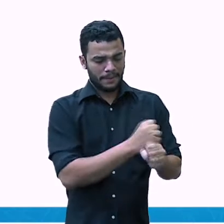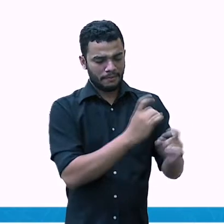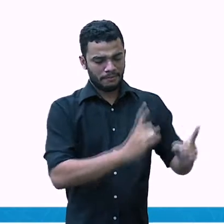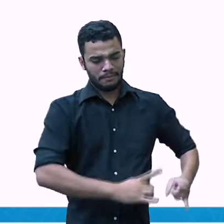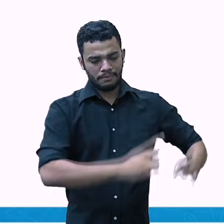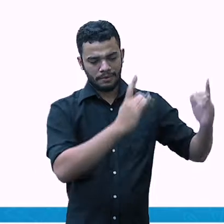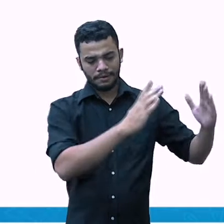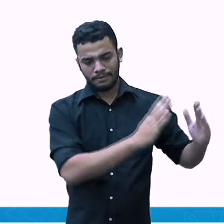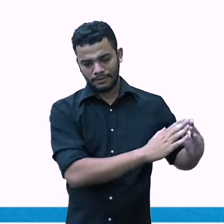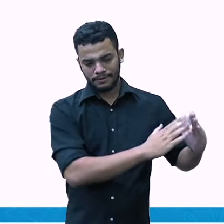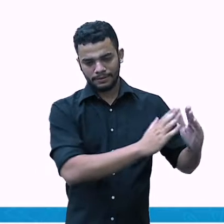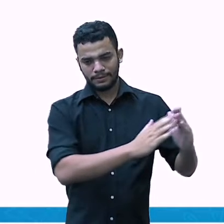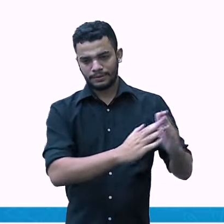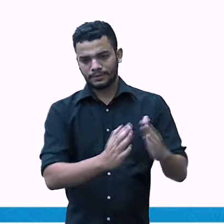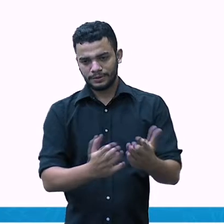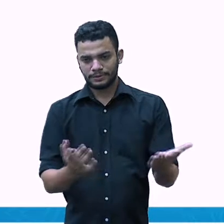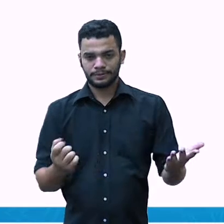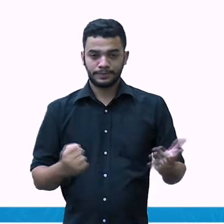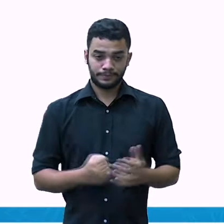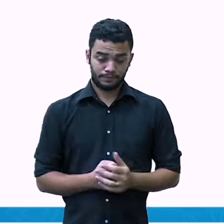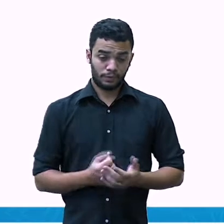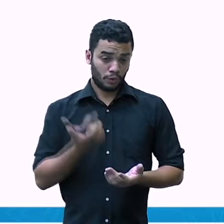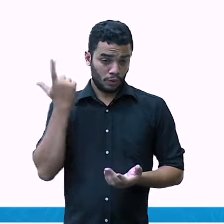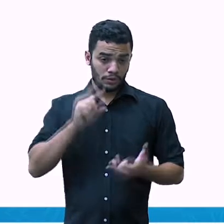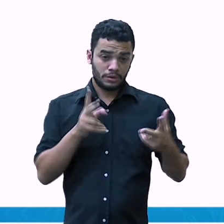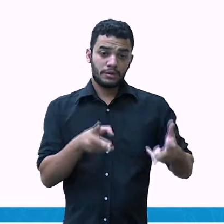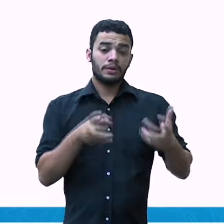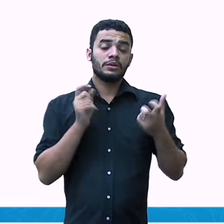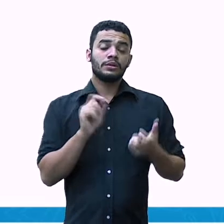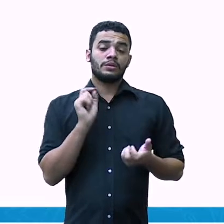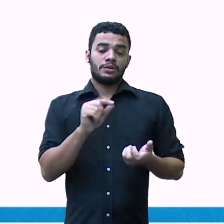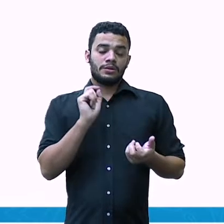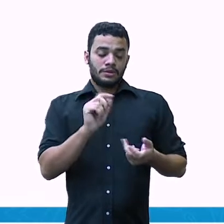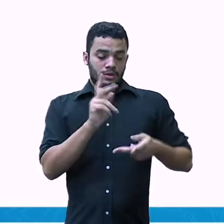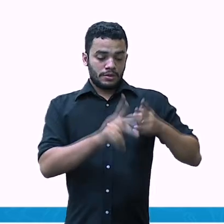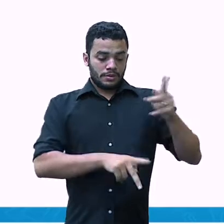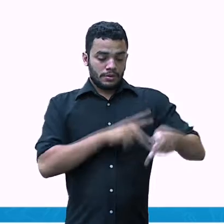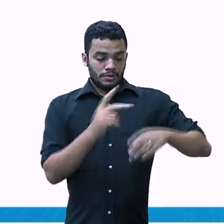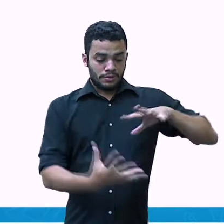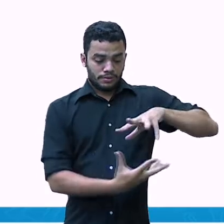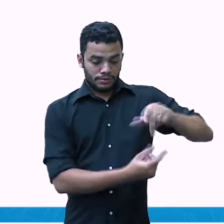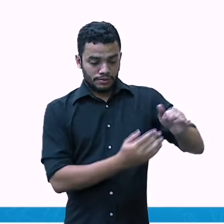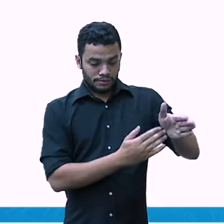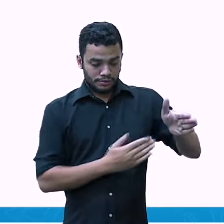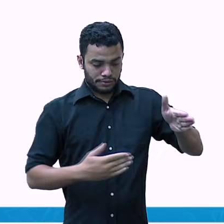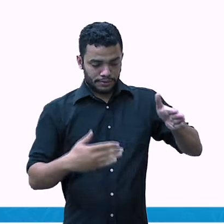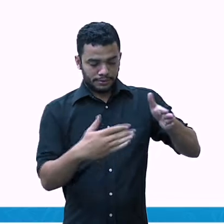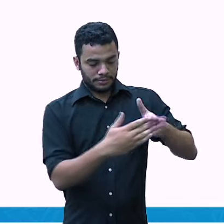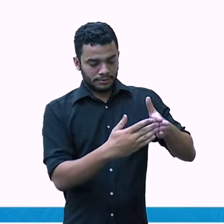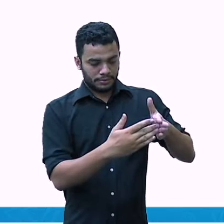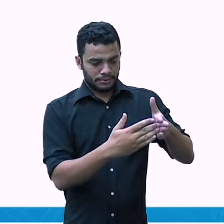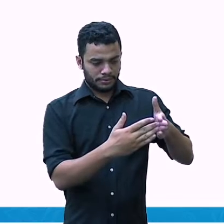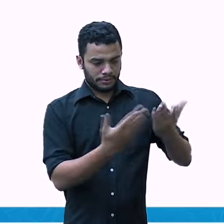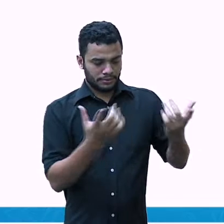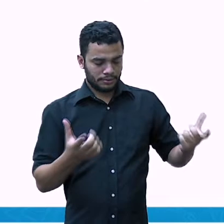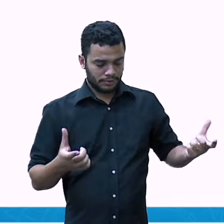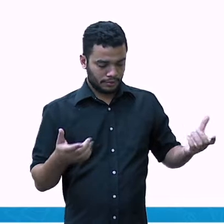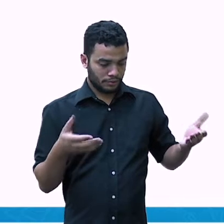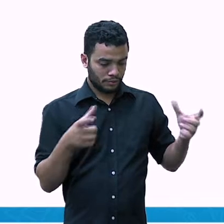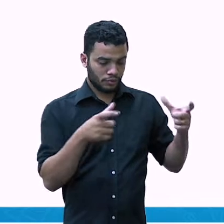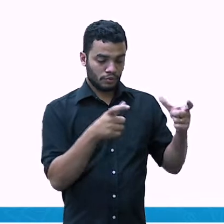trecho desta leitura que a maior parte da população está concentrada no